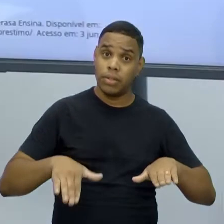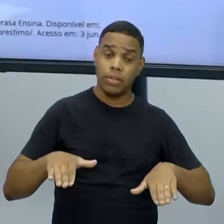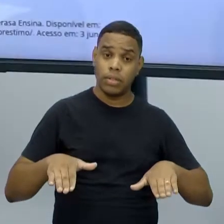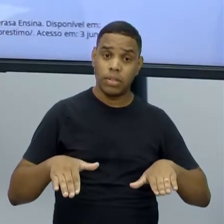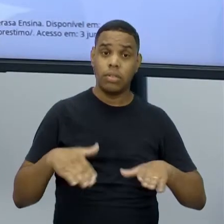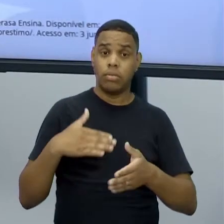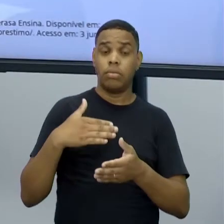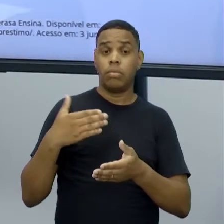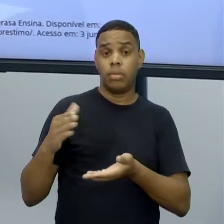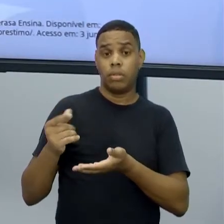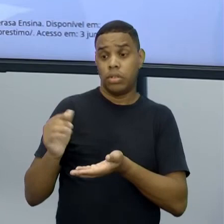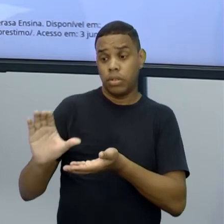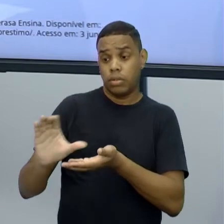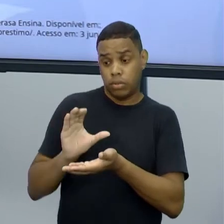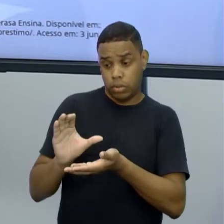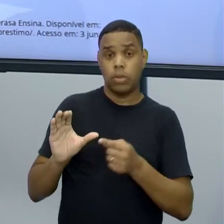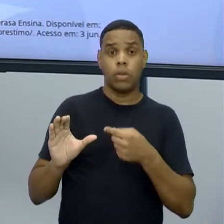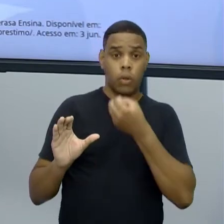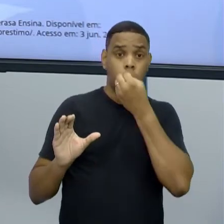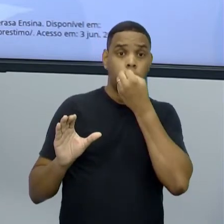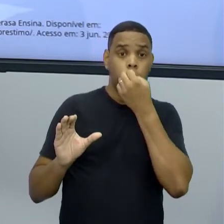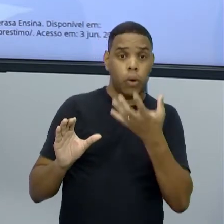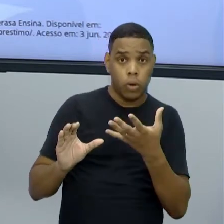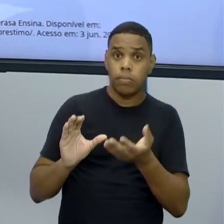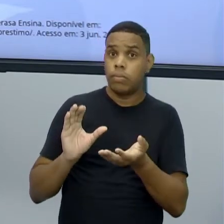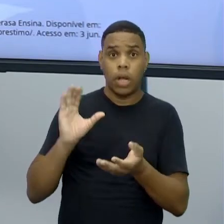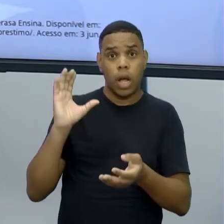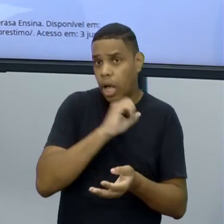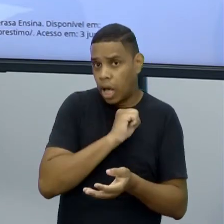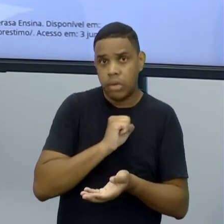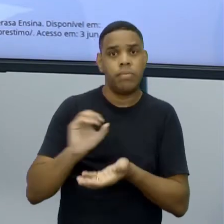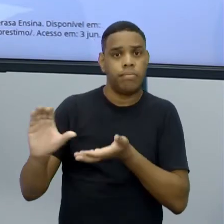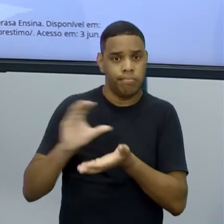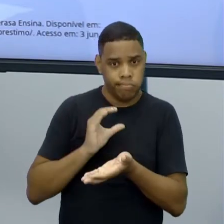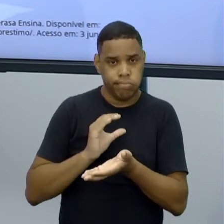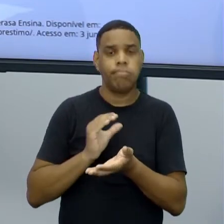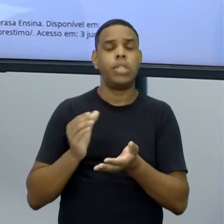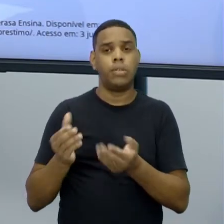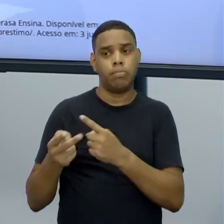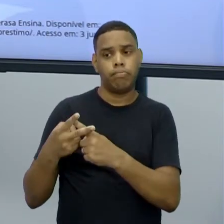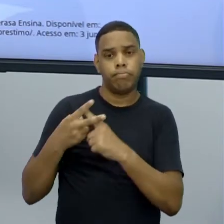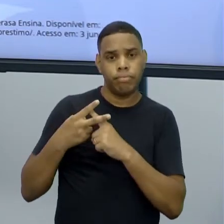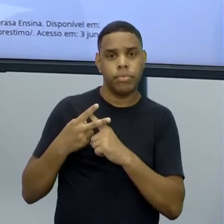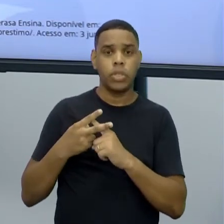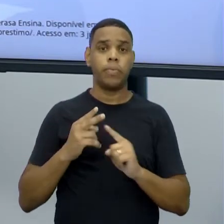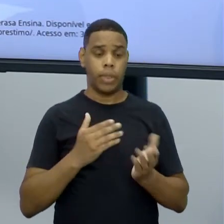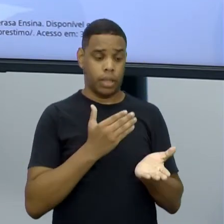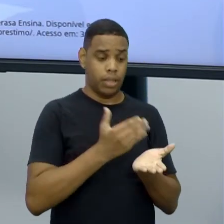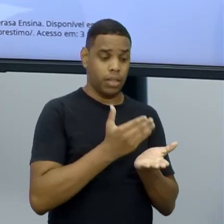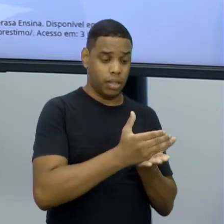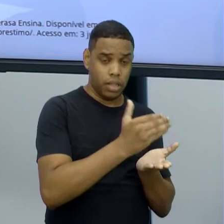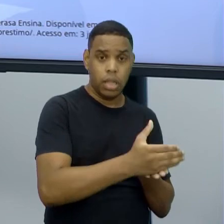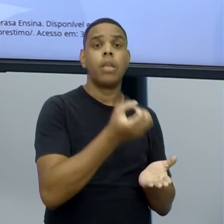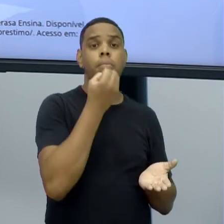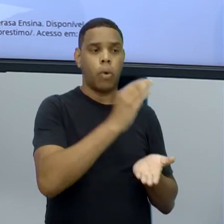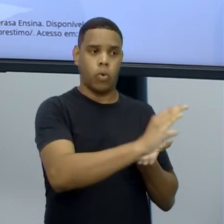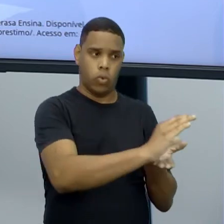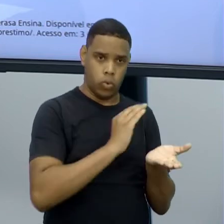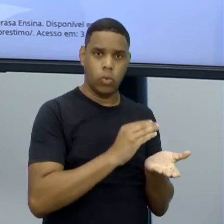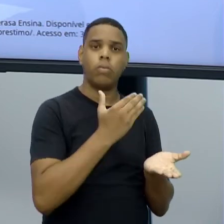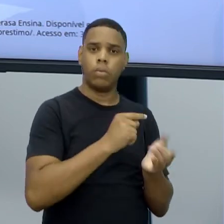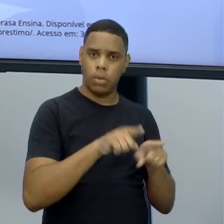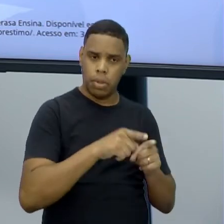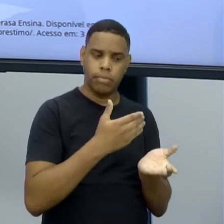O empréstimo é bom, ele é um dinheiro imediato que a gente pode pegar emprestado, e o financiamento também gosto bastante